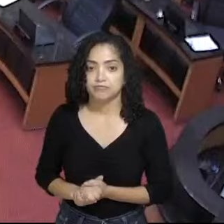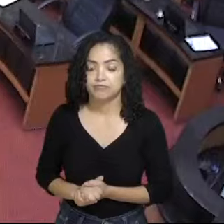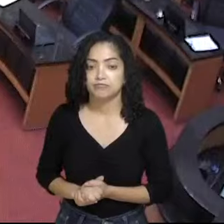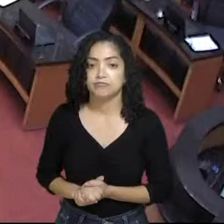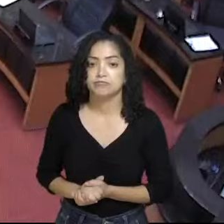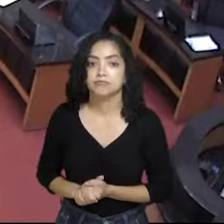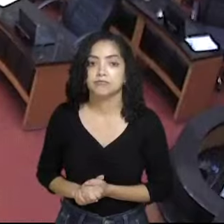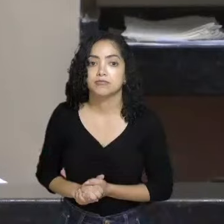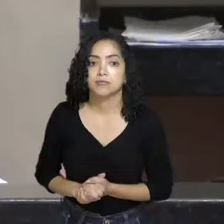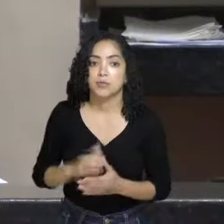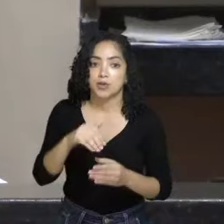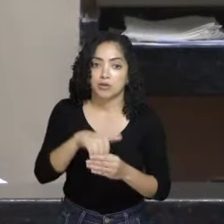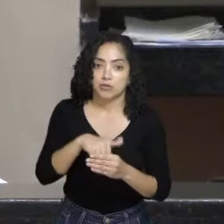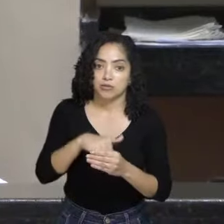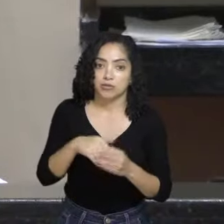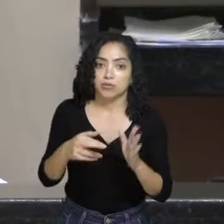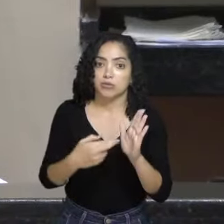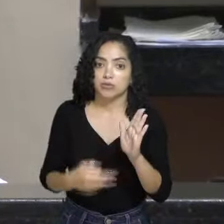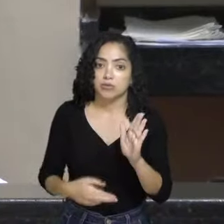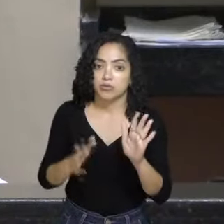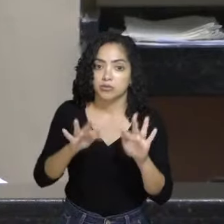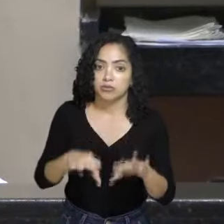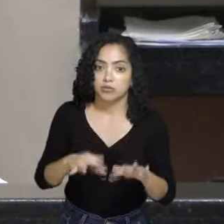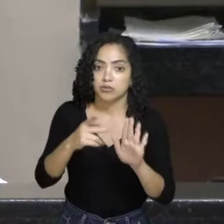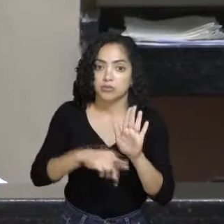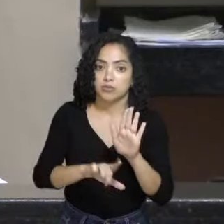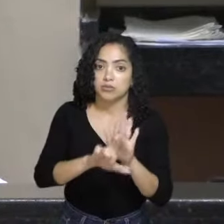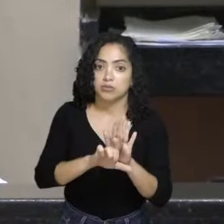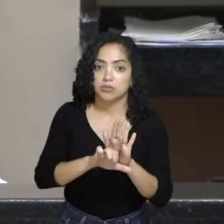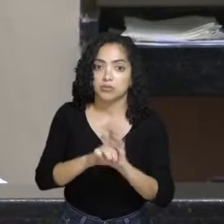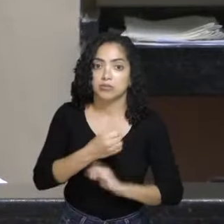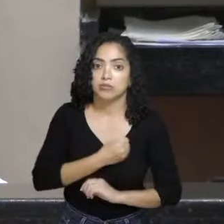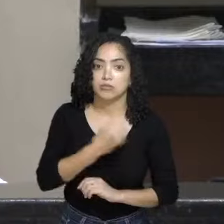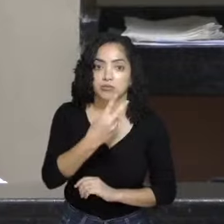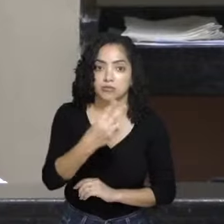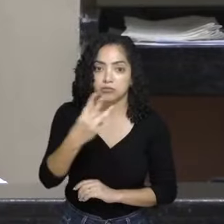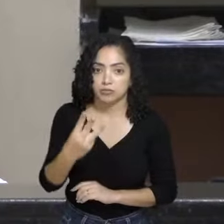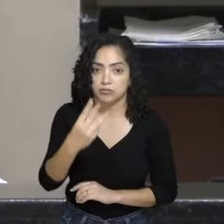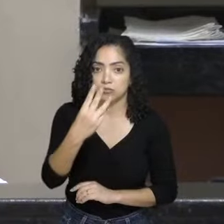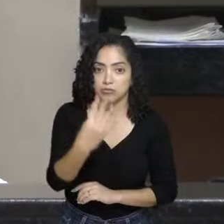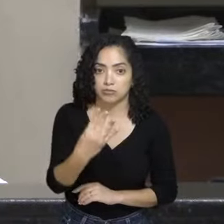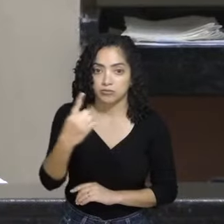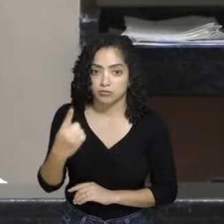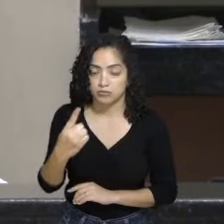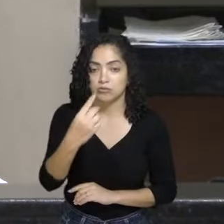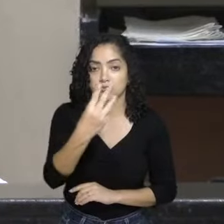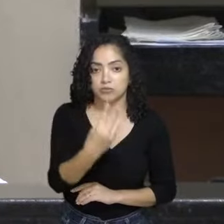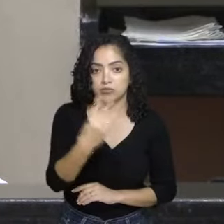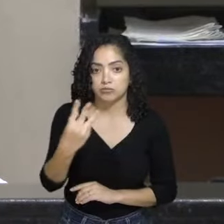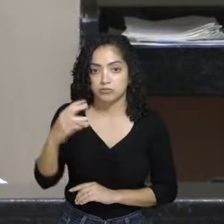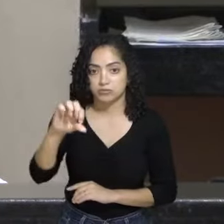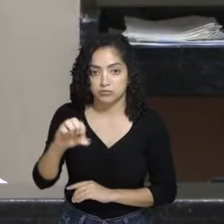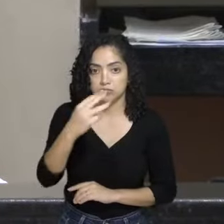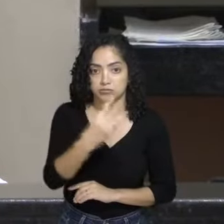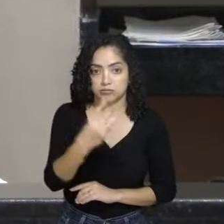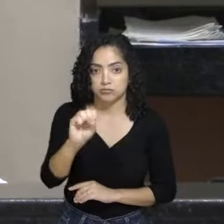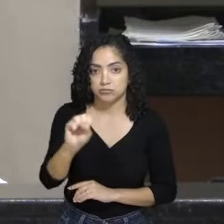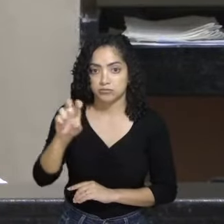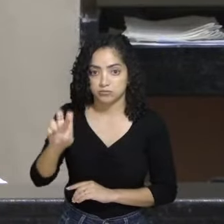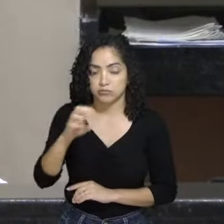Votação da redação final exalada aos projetos de leis números 23, 41, 339,